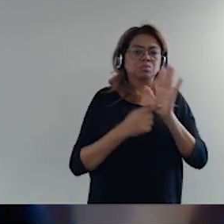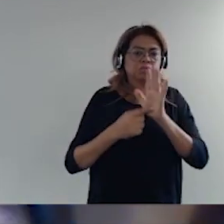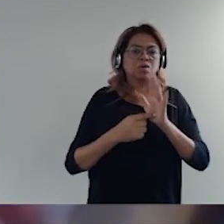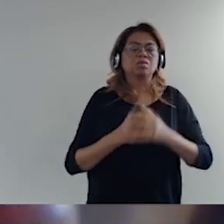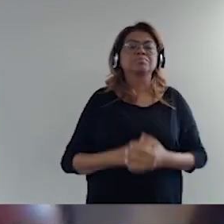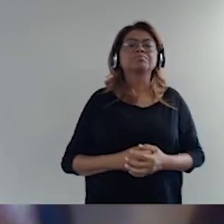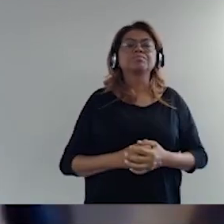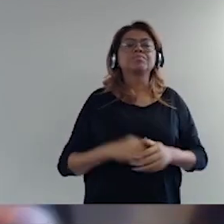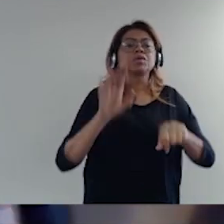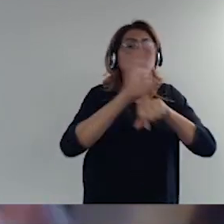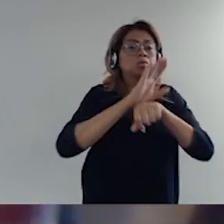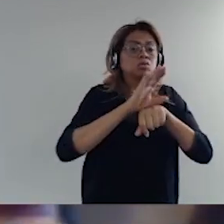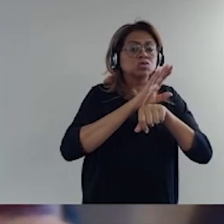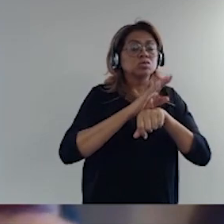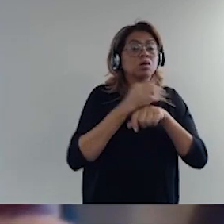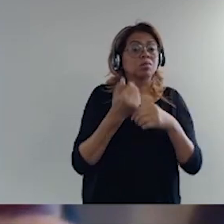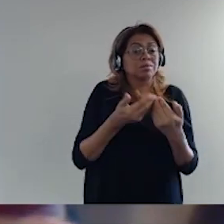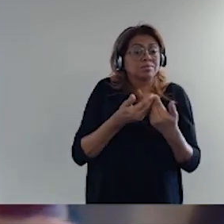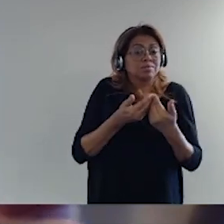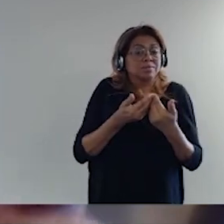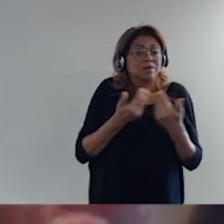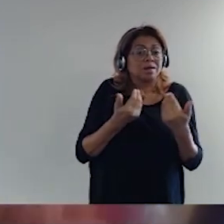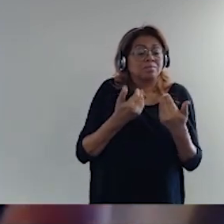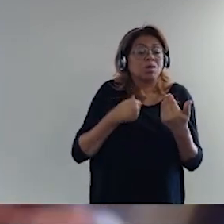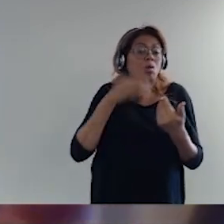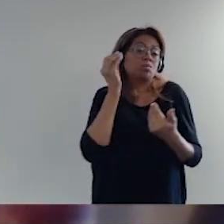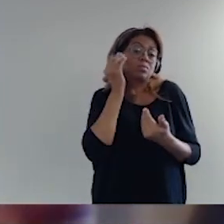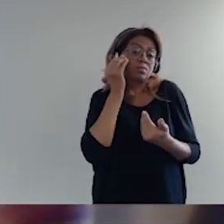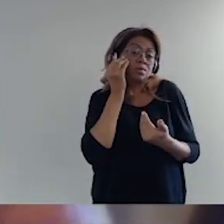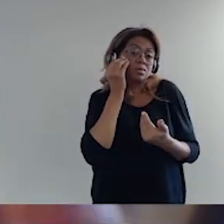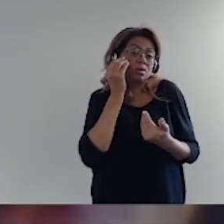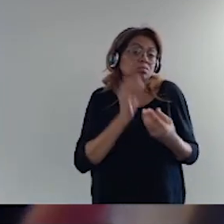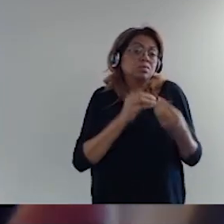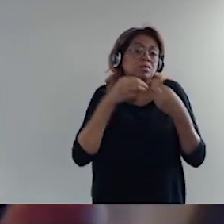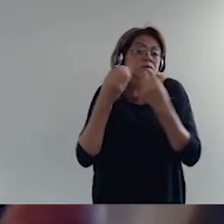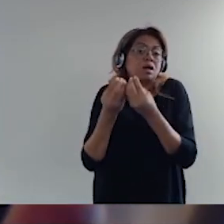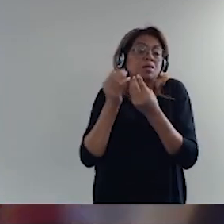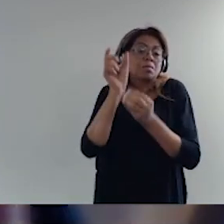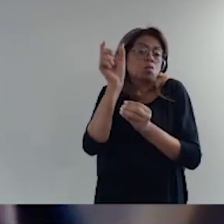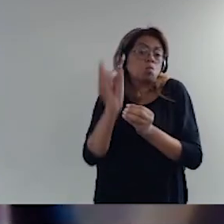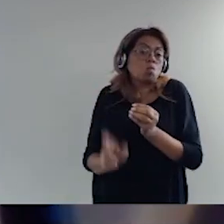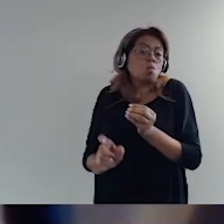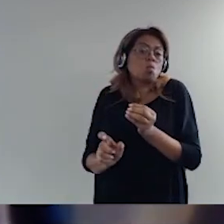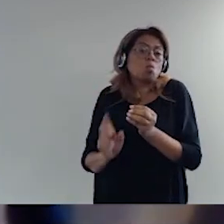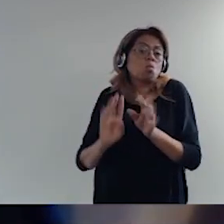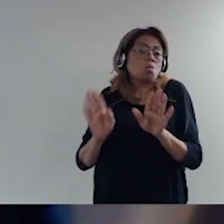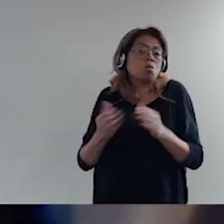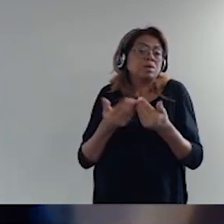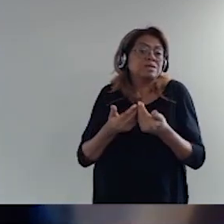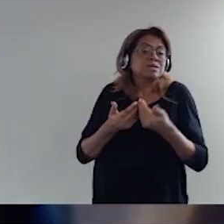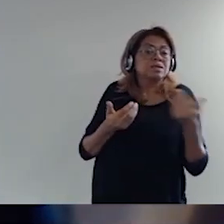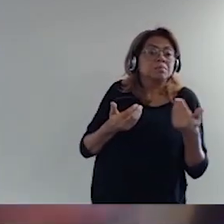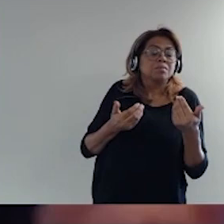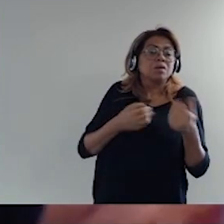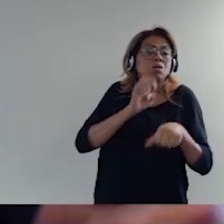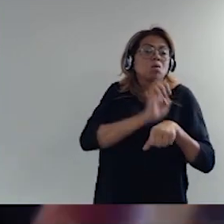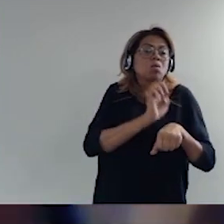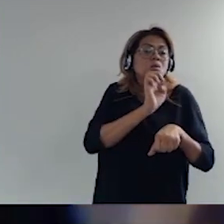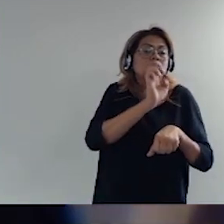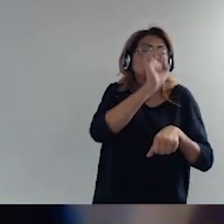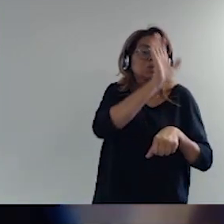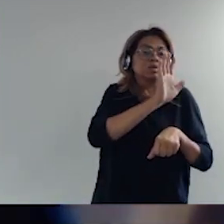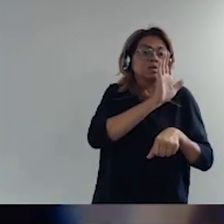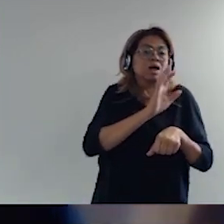Uma Constituição que privilegiou, ou tentou privilegiar o homem, em detrimento do Estado, em detrimento